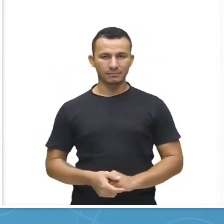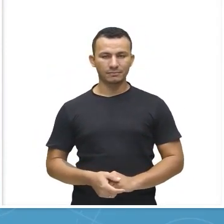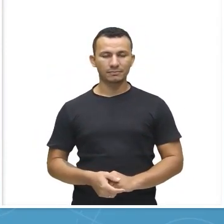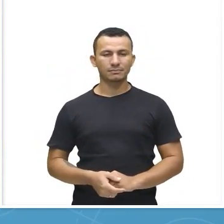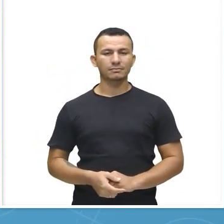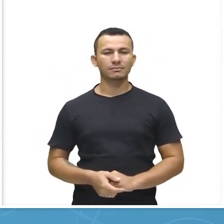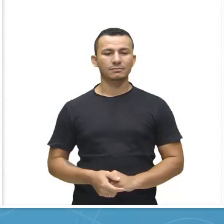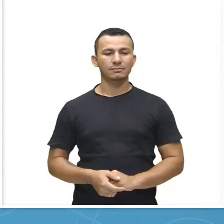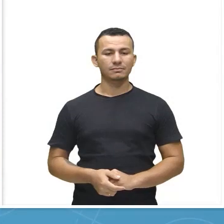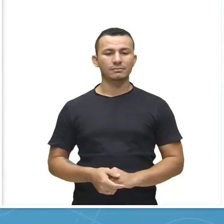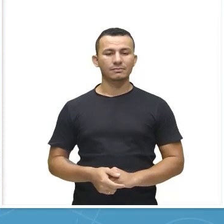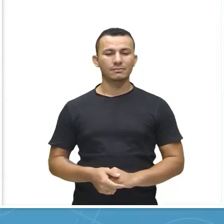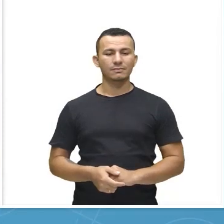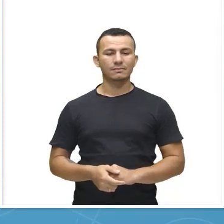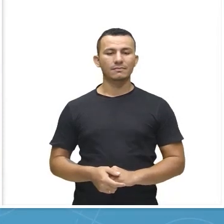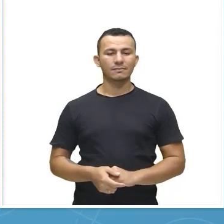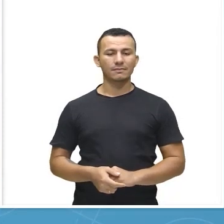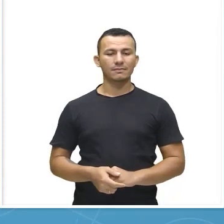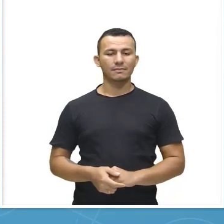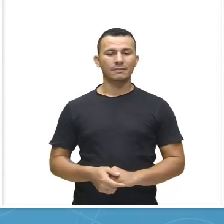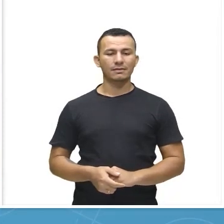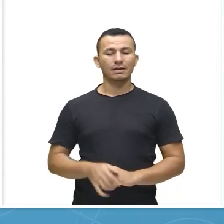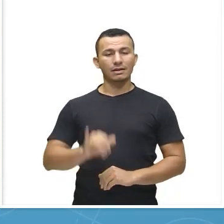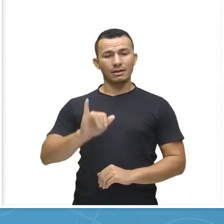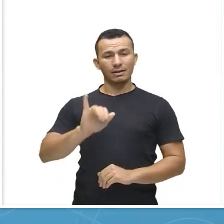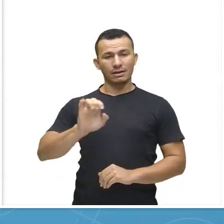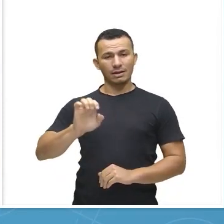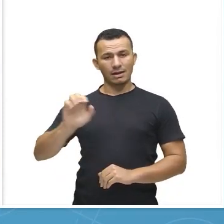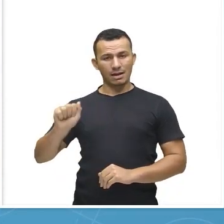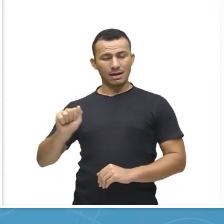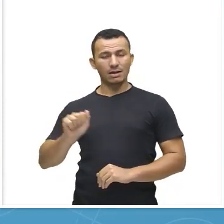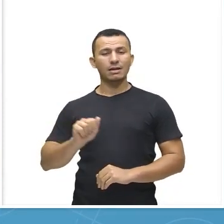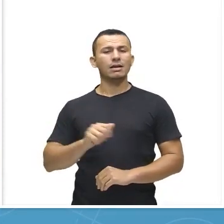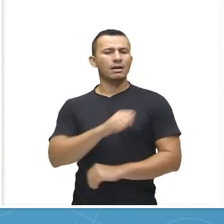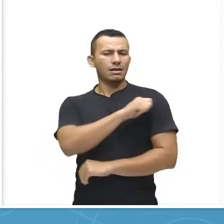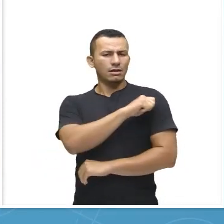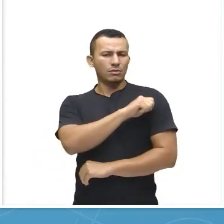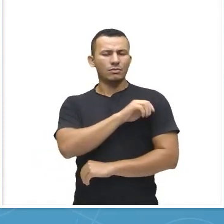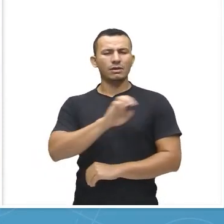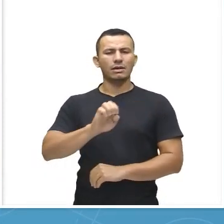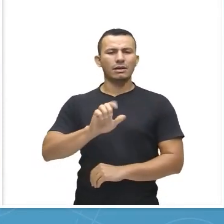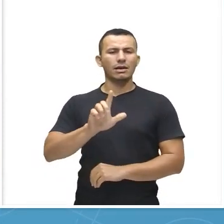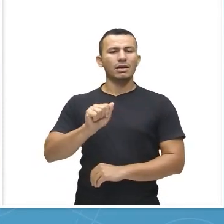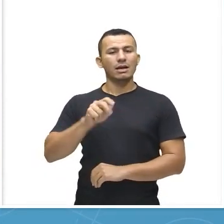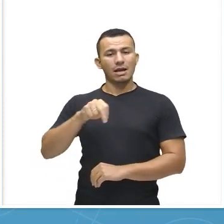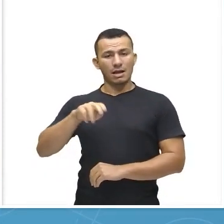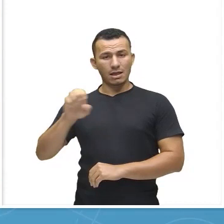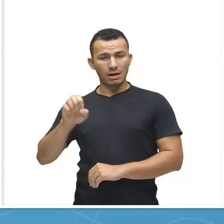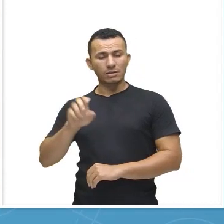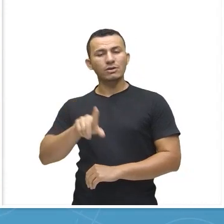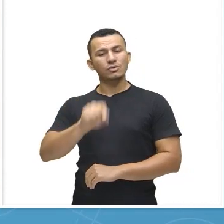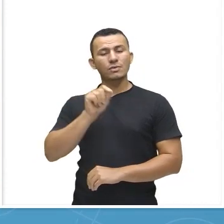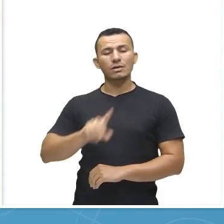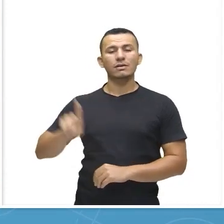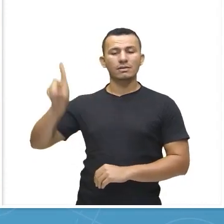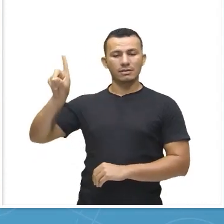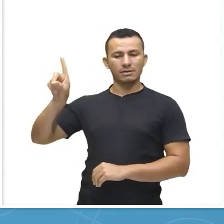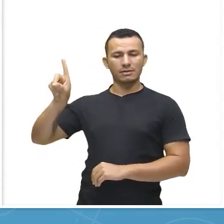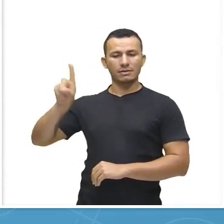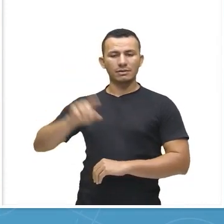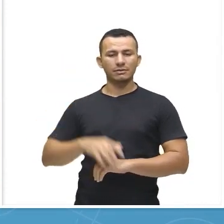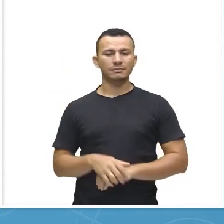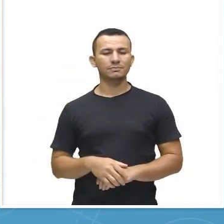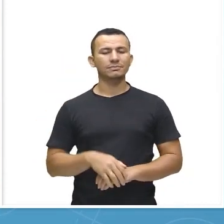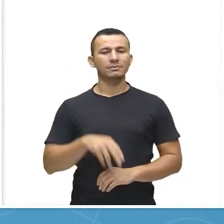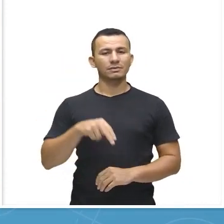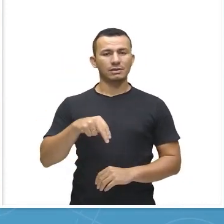Lá do IEA, a Elane botou letra D. Instituto de Educação do Amazonas presente também. A